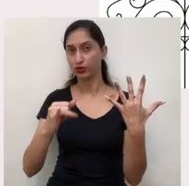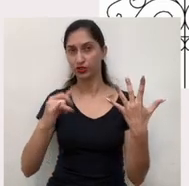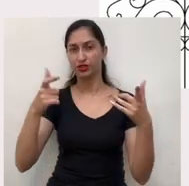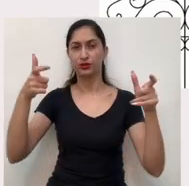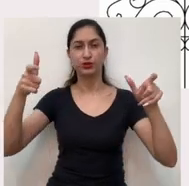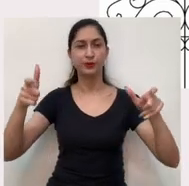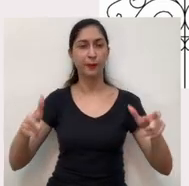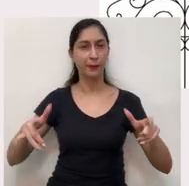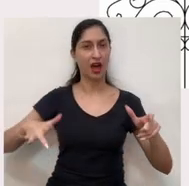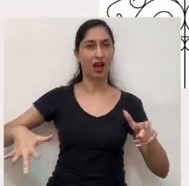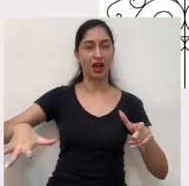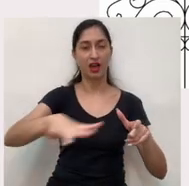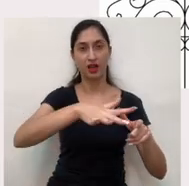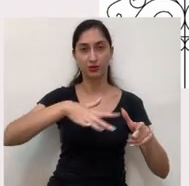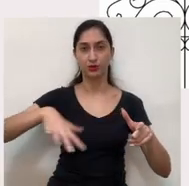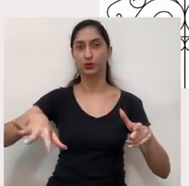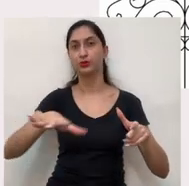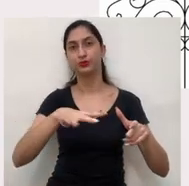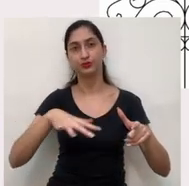né?